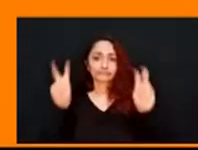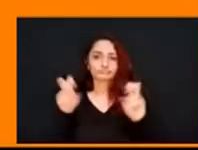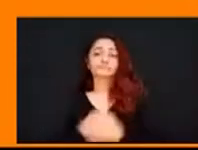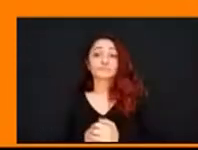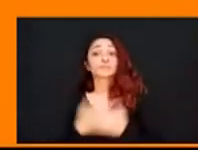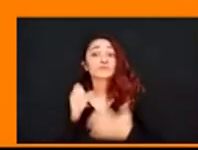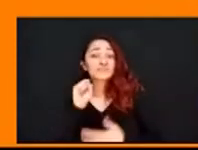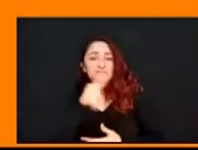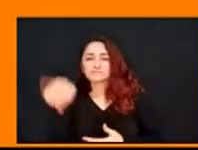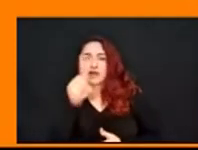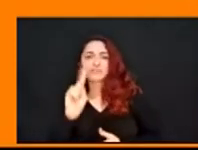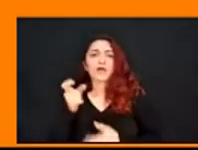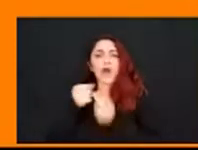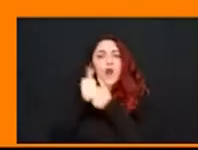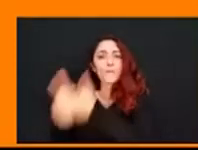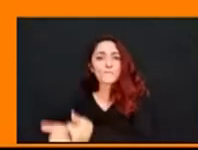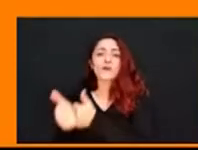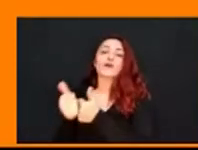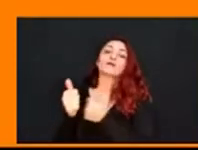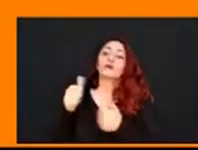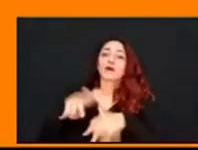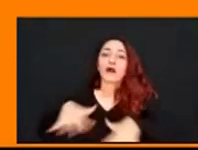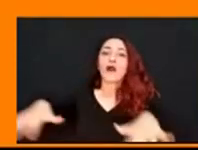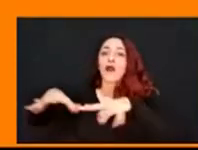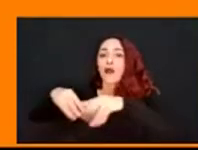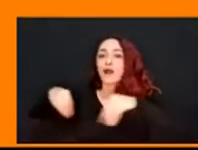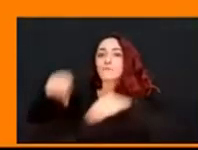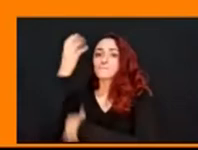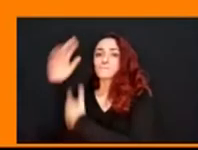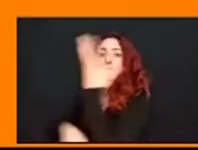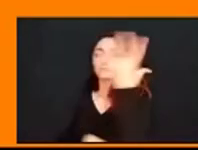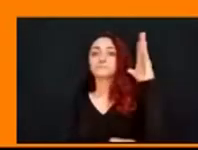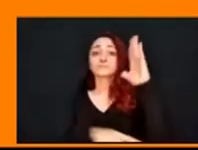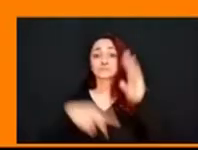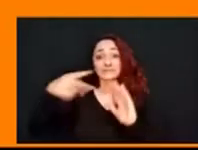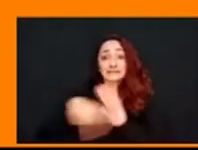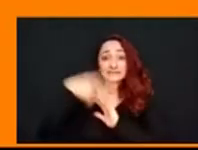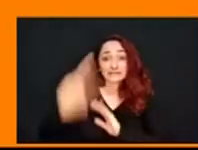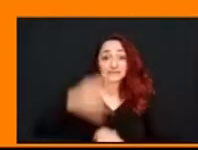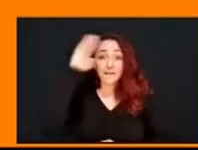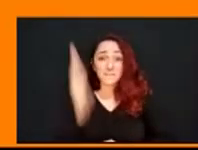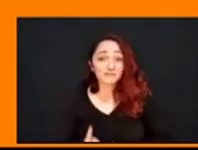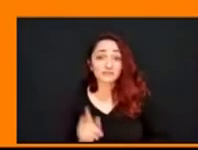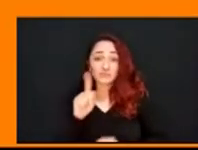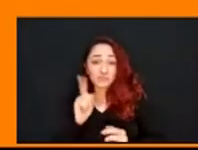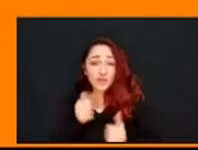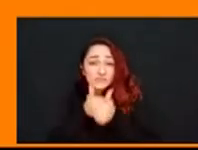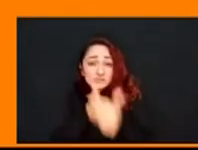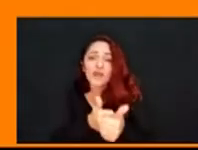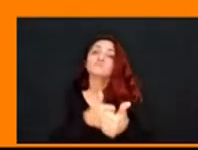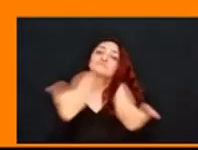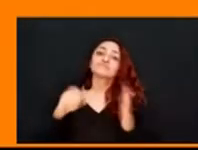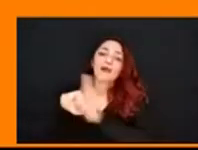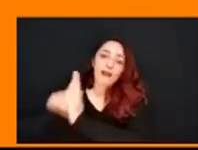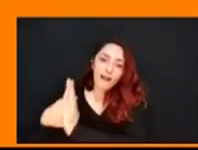do grupo hoje no Brasil acaba sendo bloqueado se não tivesse adequação são ajustes que a gente foi fazendo ao longo